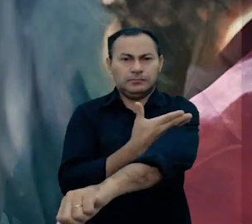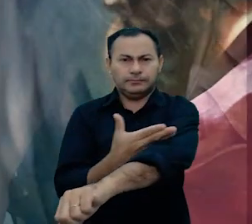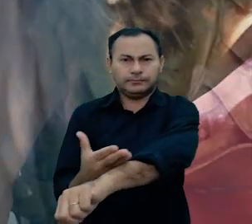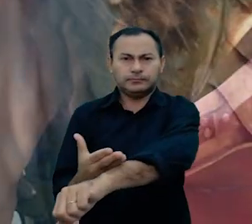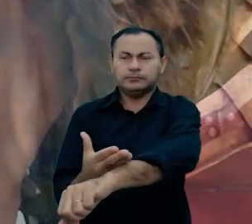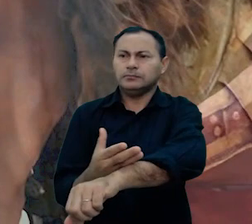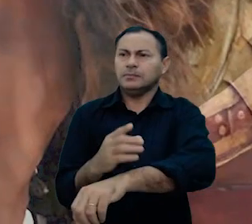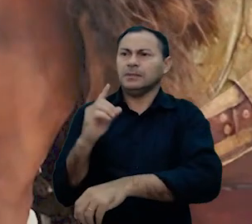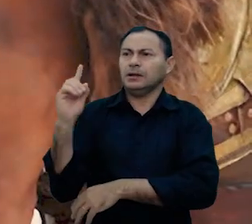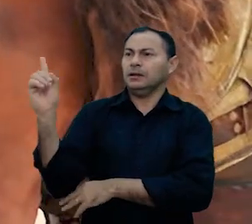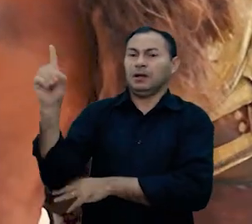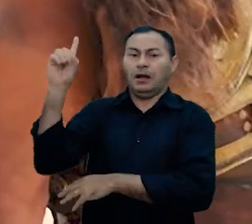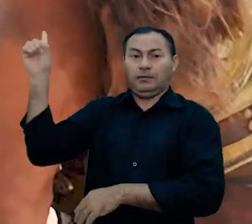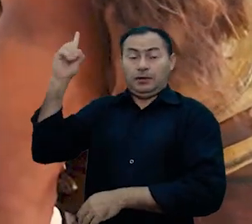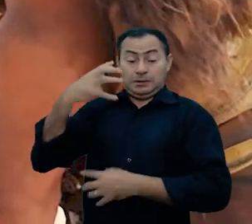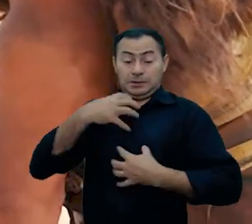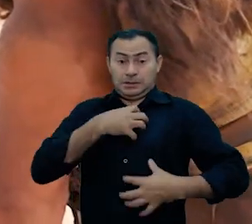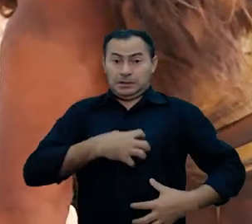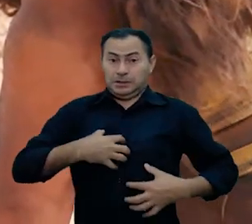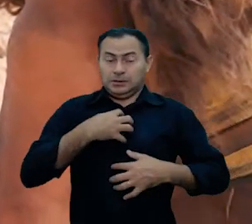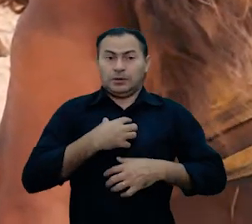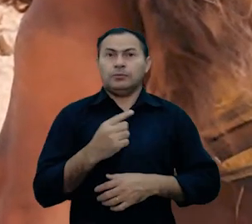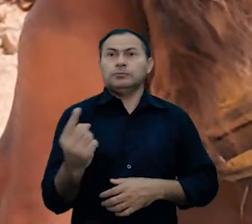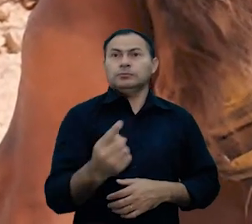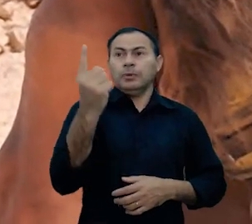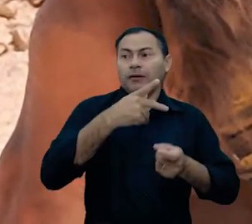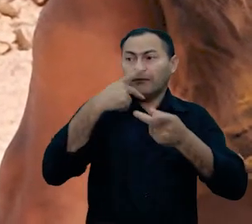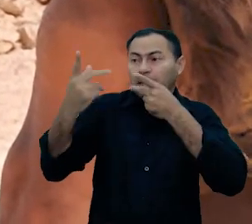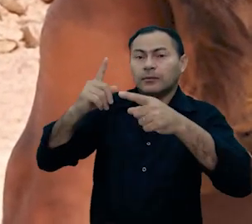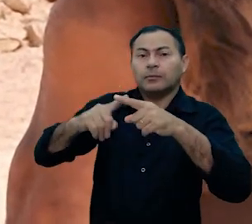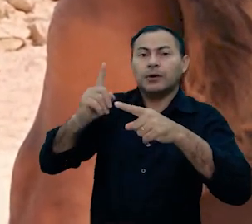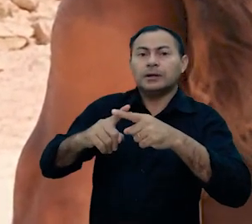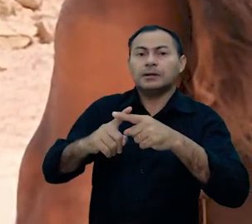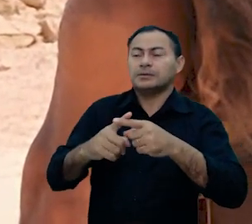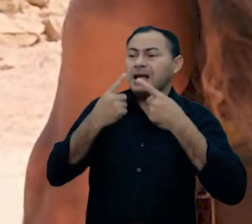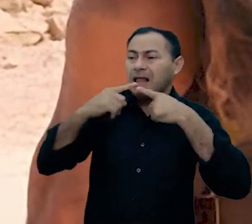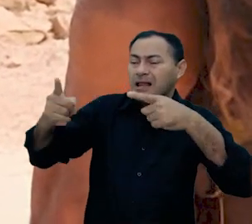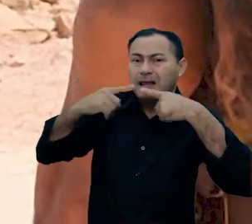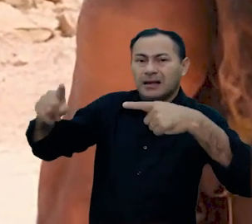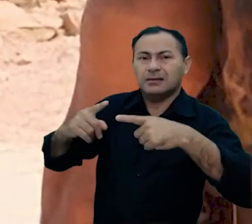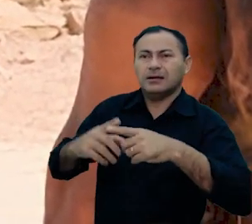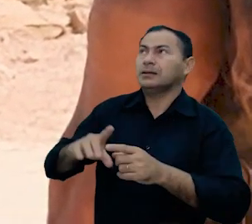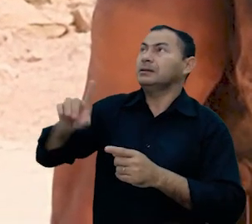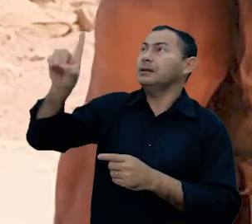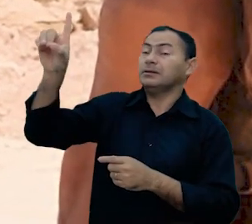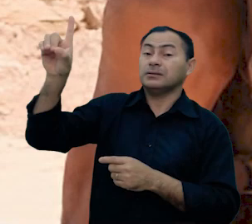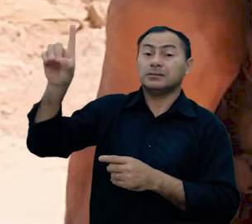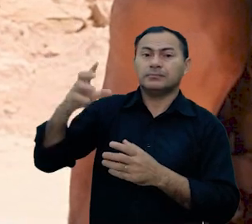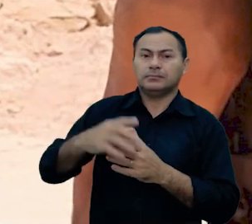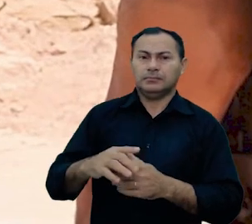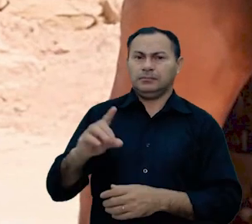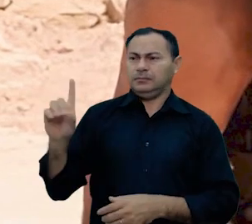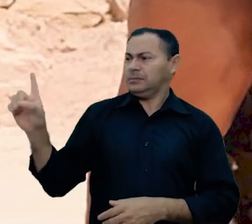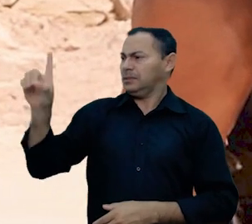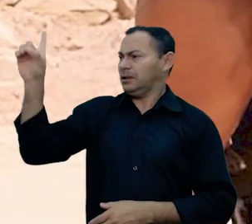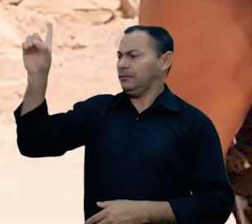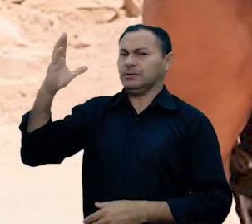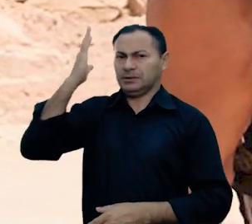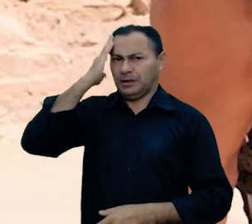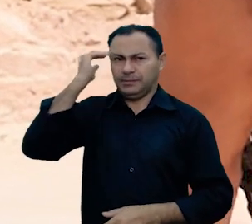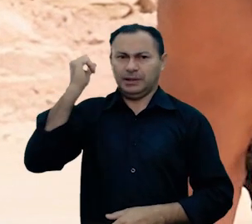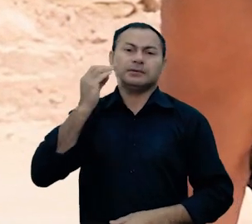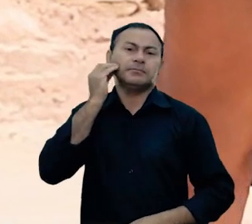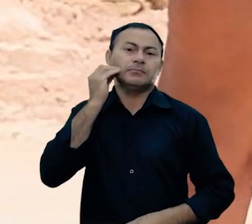costume. Davi ficou revoltado com o que o gigante falou, porque ele estava ridicularizando Deus. Davi sabia por